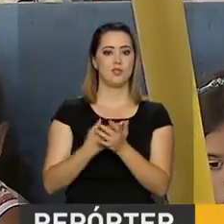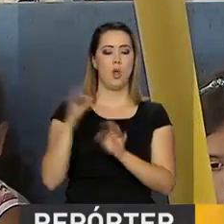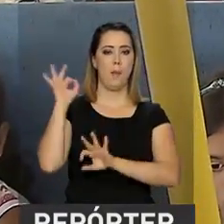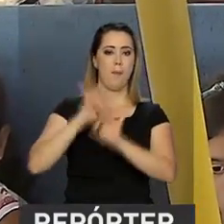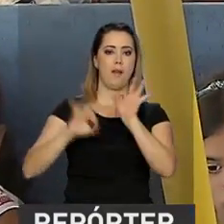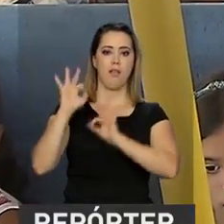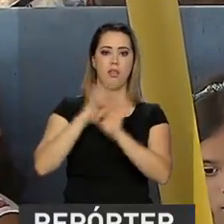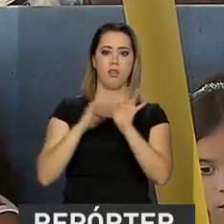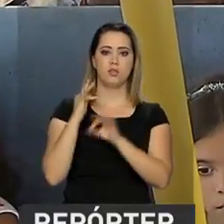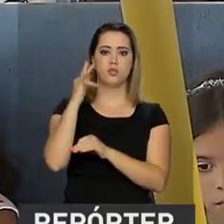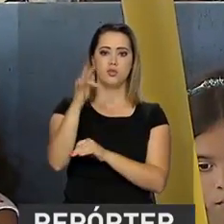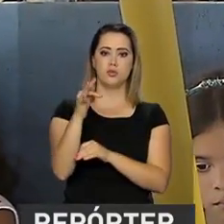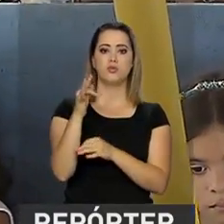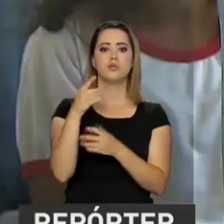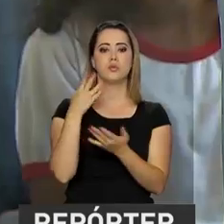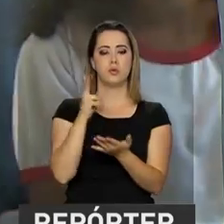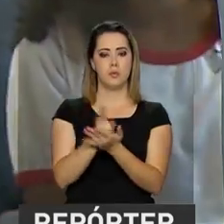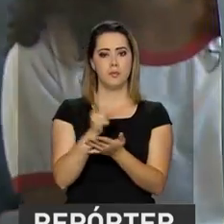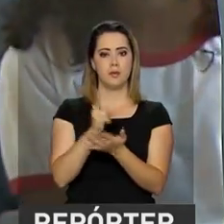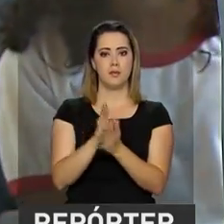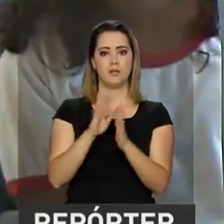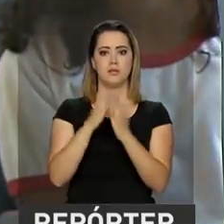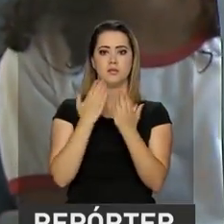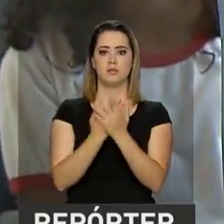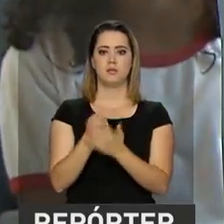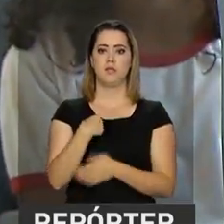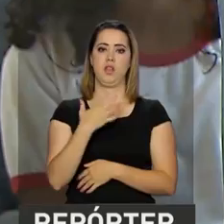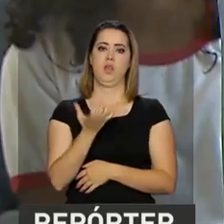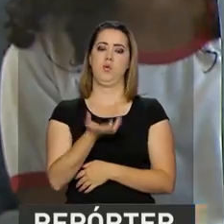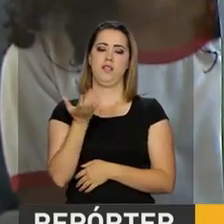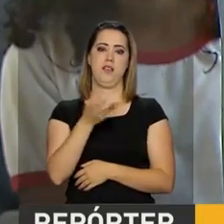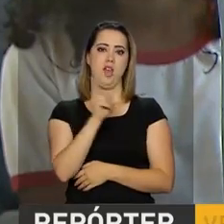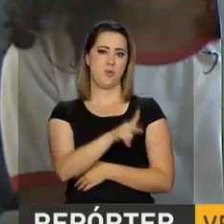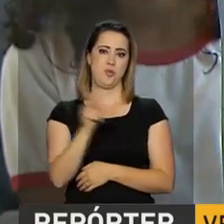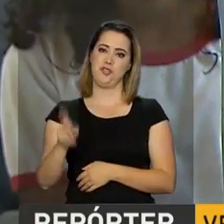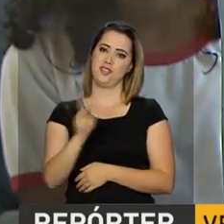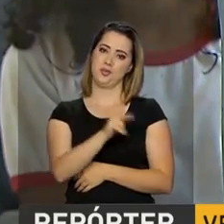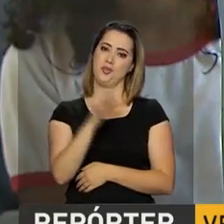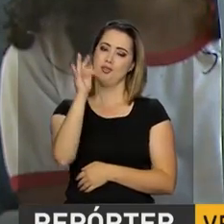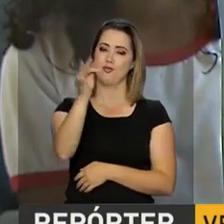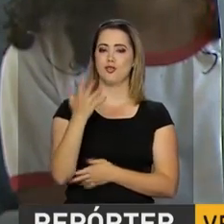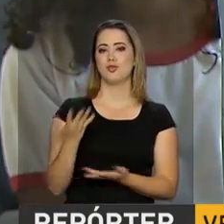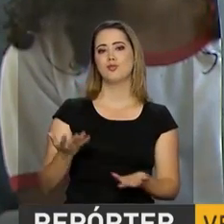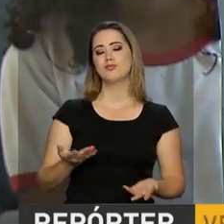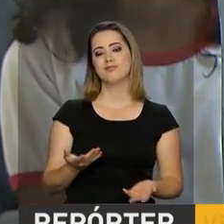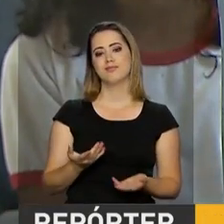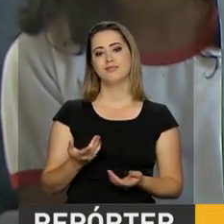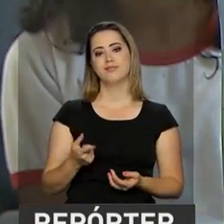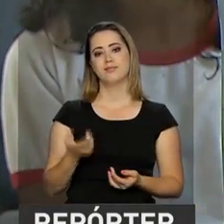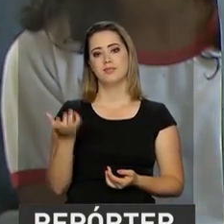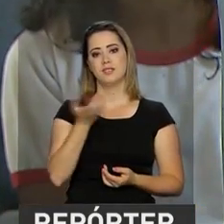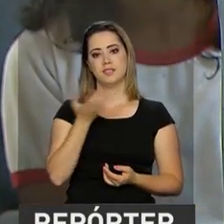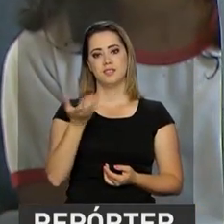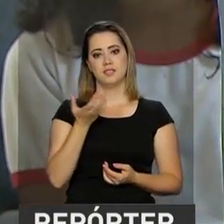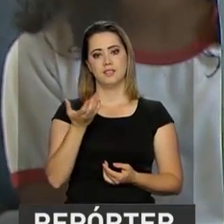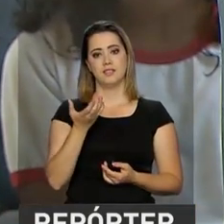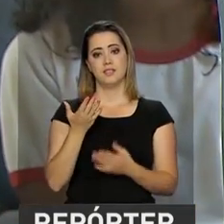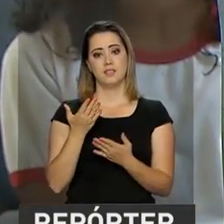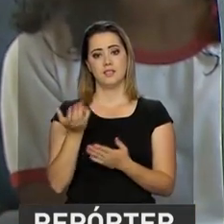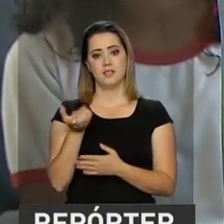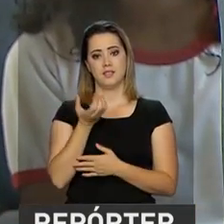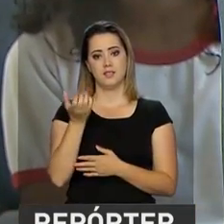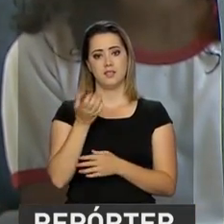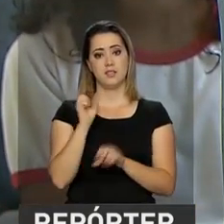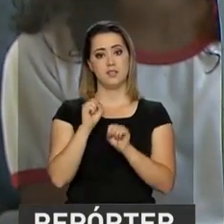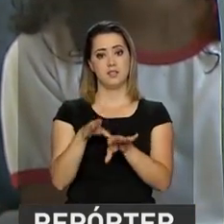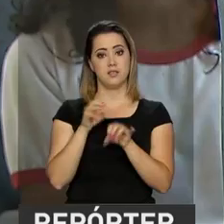planos de continuar na mesma escola. Eu quero ser professora e eu quero